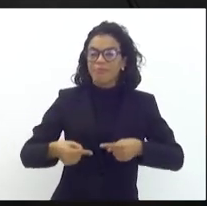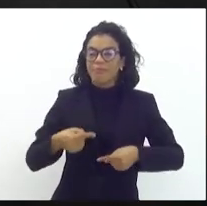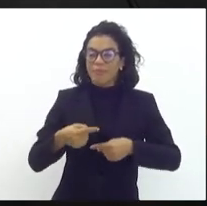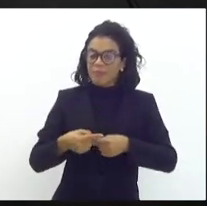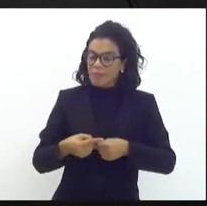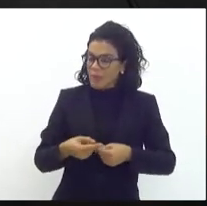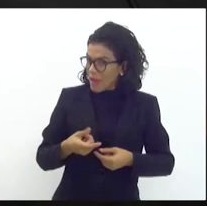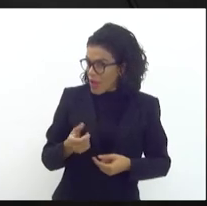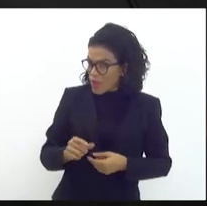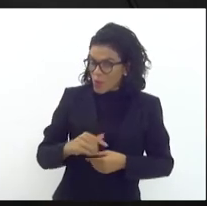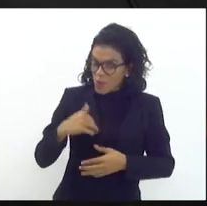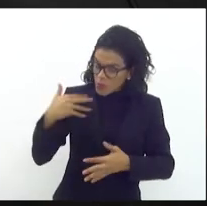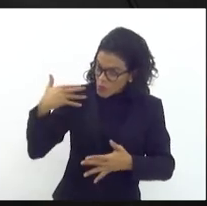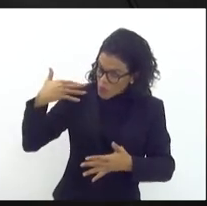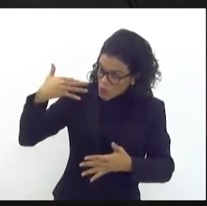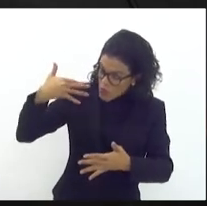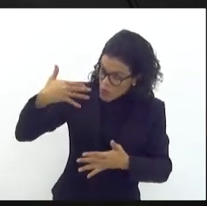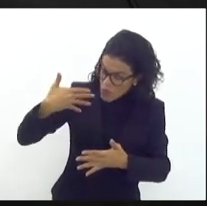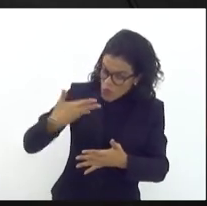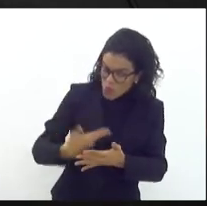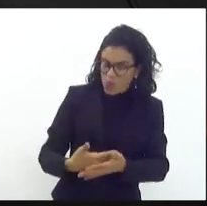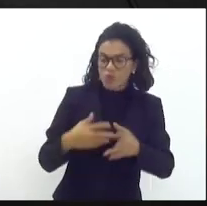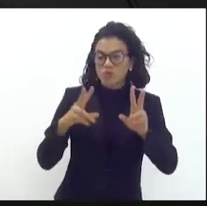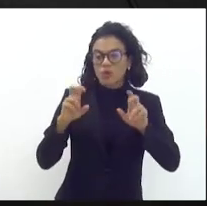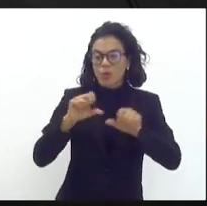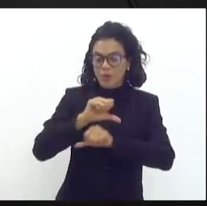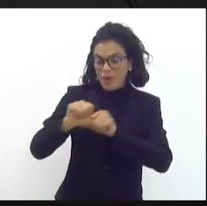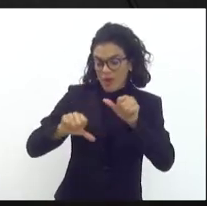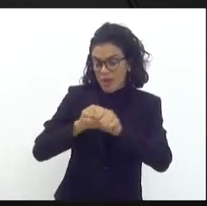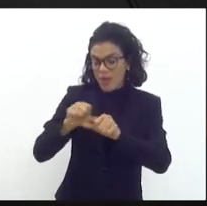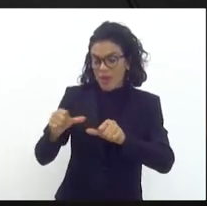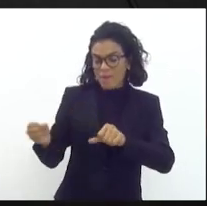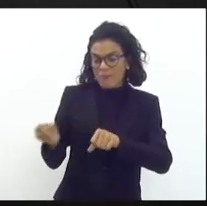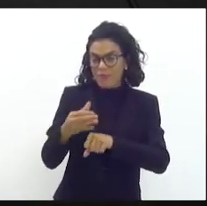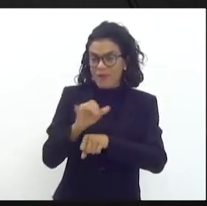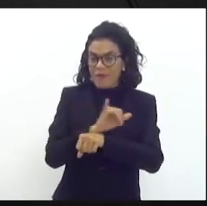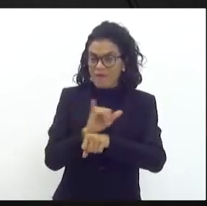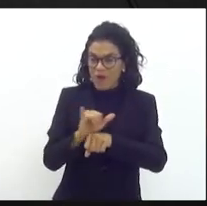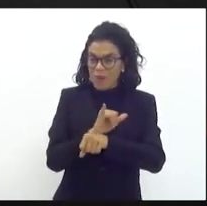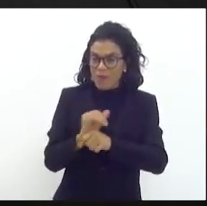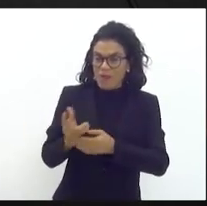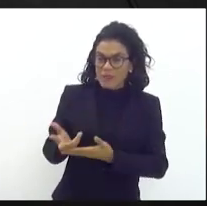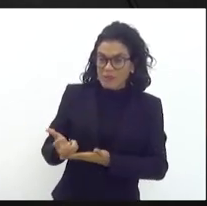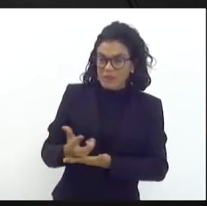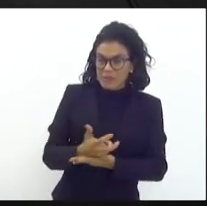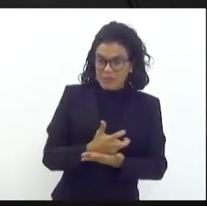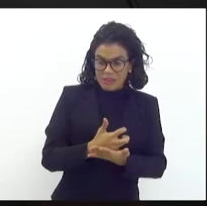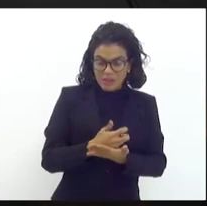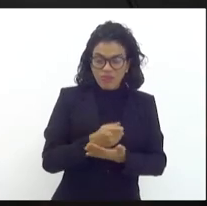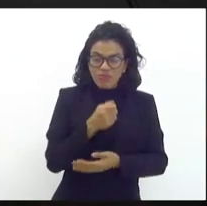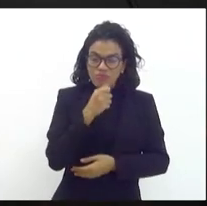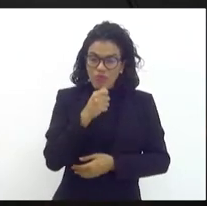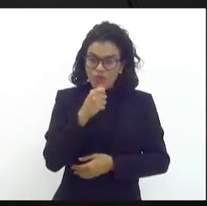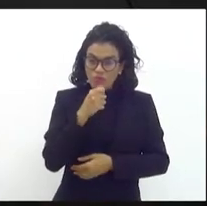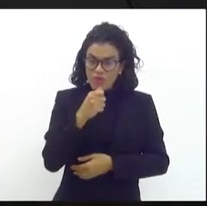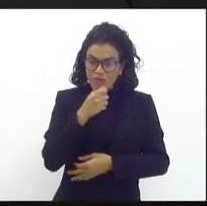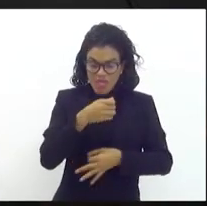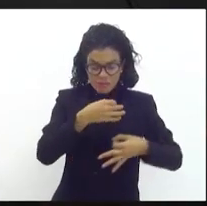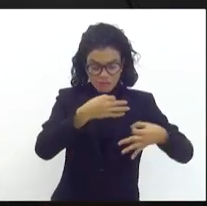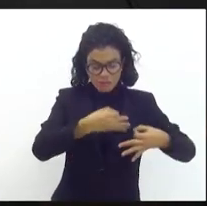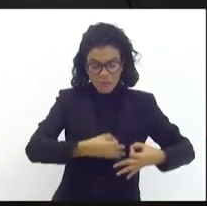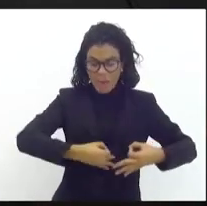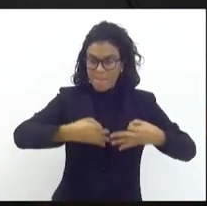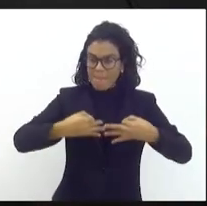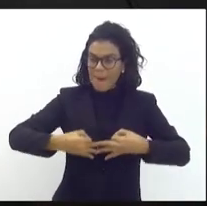por tudo que eu já vivi de debate de reforma tributária se não tivesse um rito da forma que foi